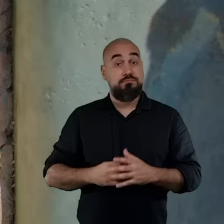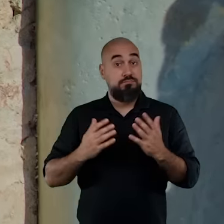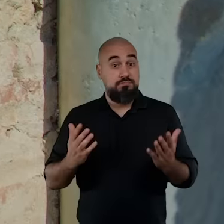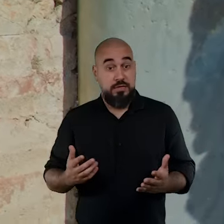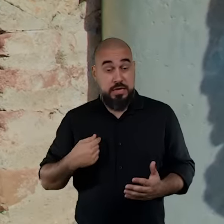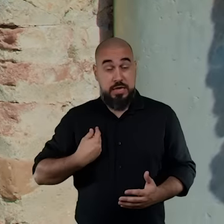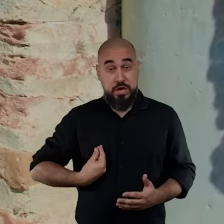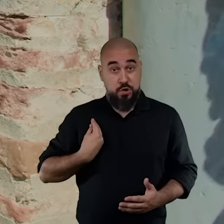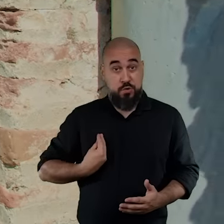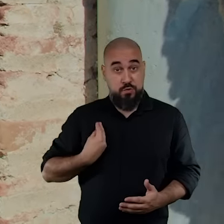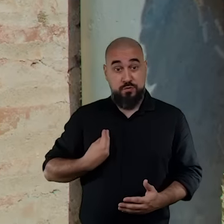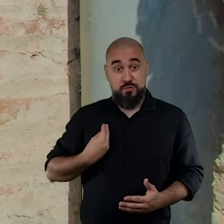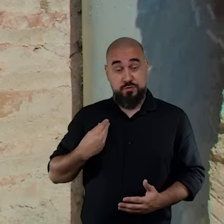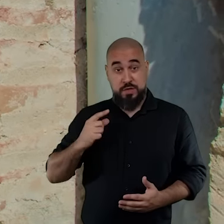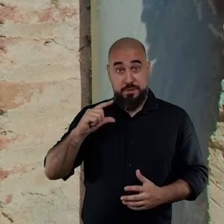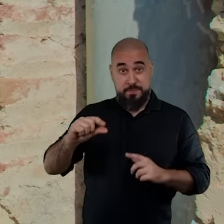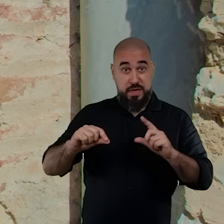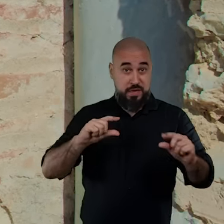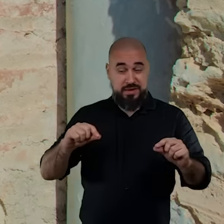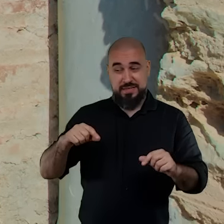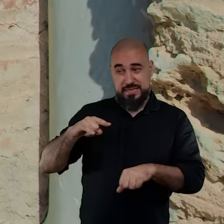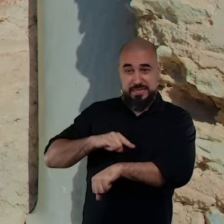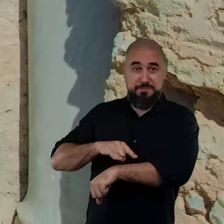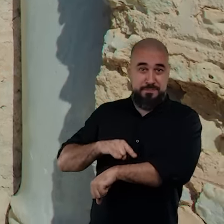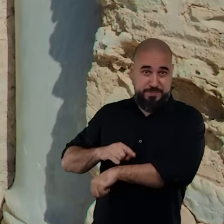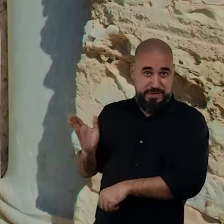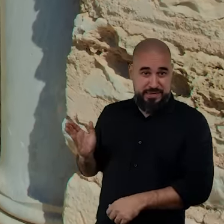Enquanto eu saio aqui das ruínas da latrina pública de Éfeso, eu me lembro de